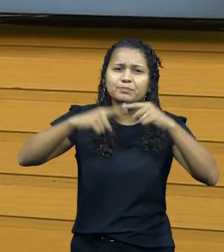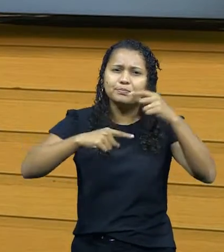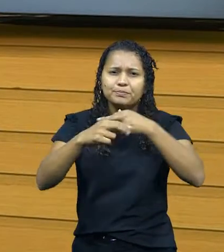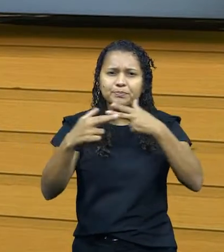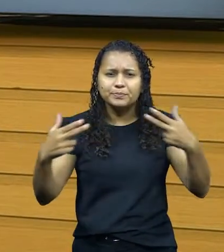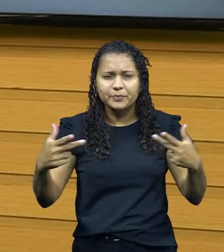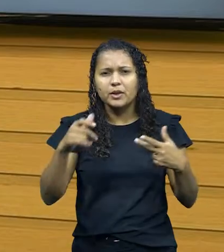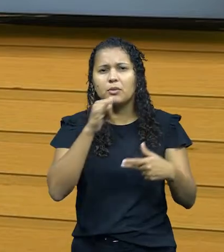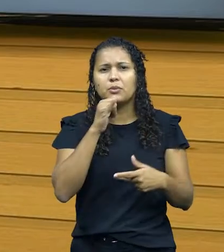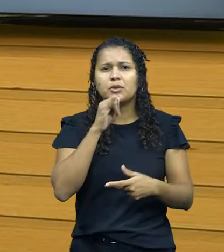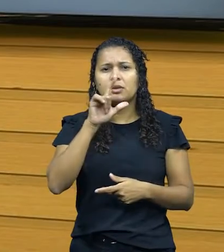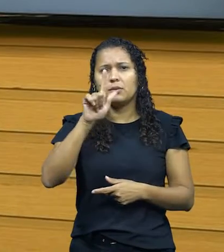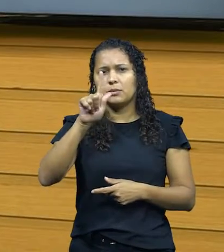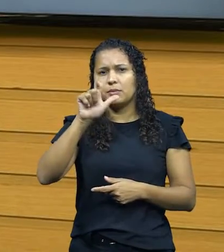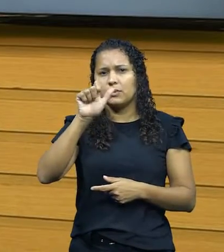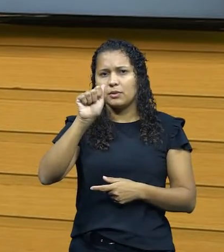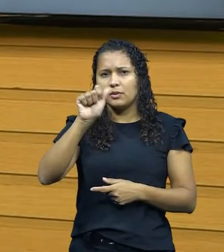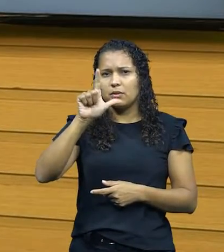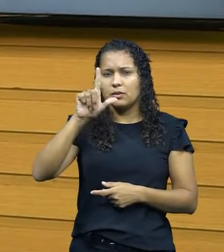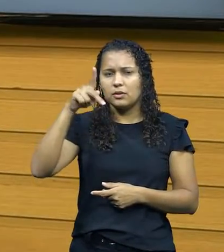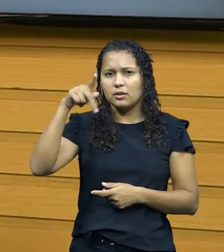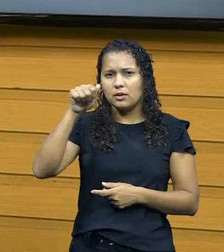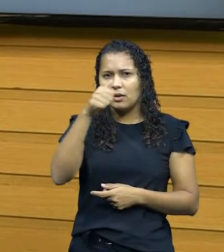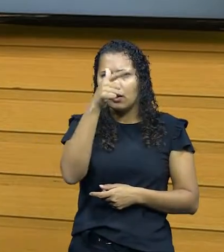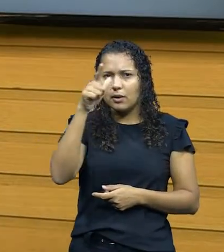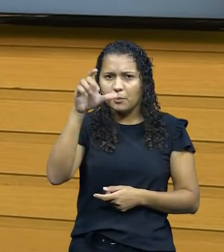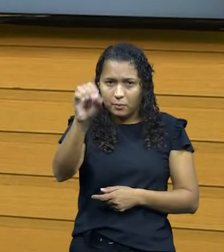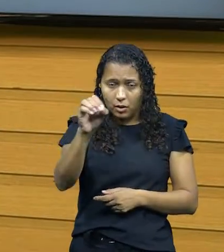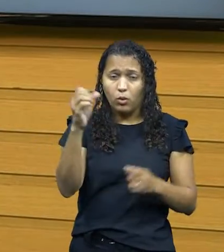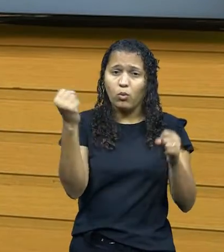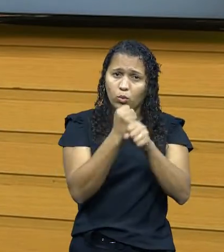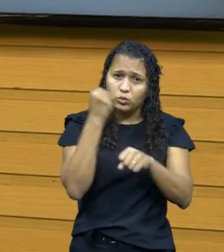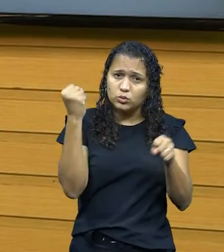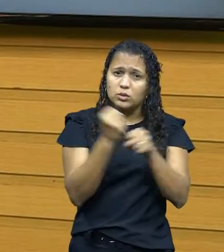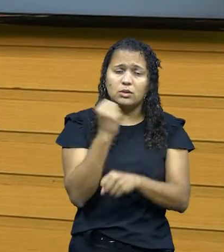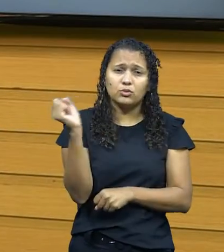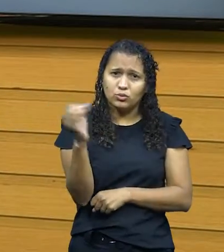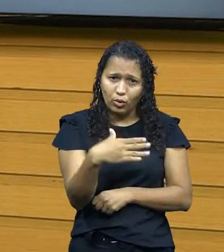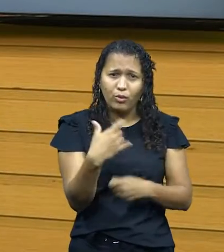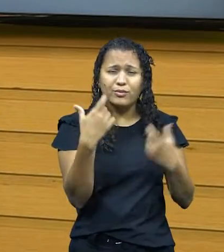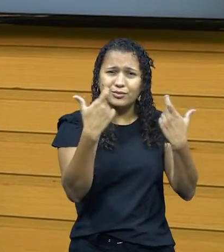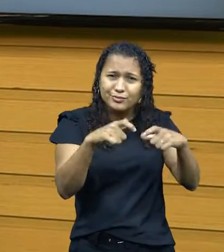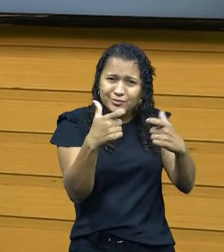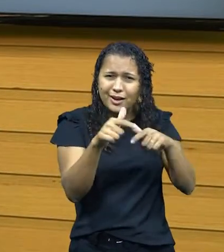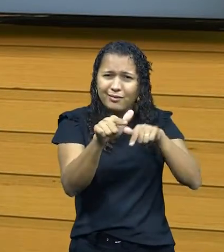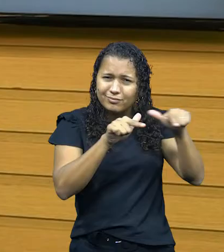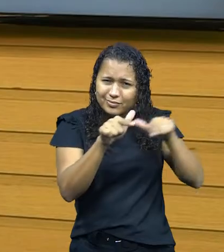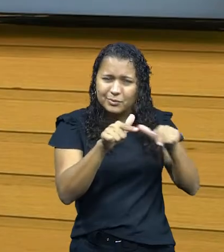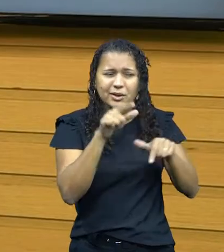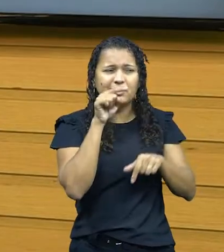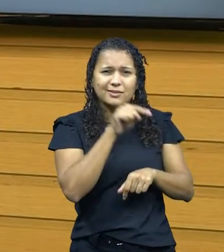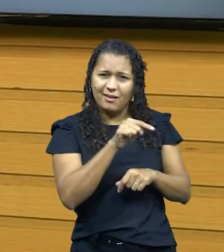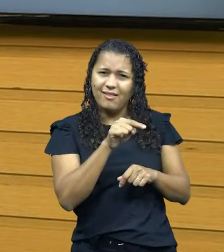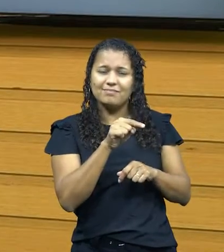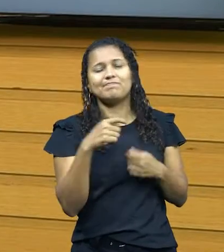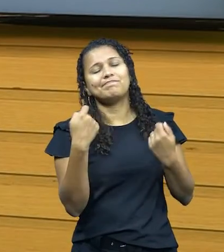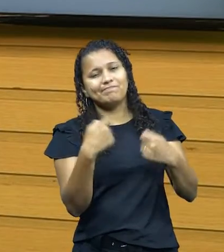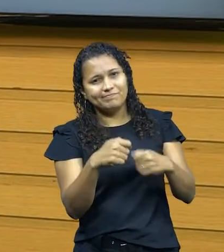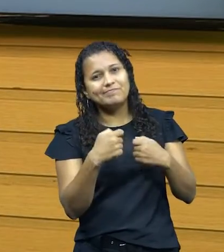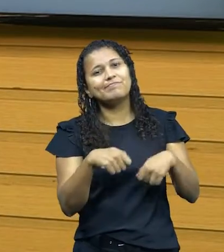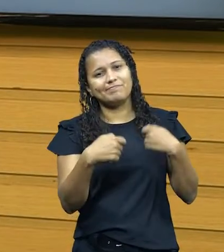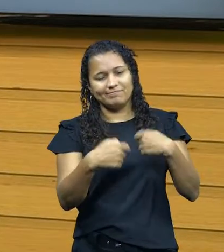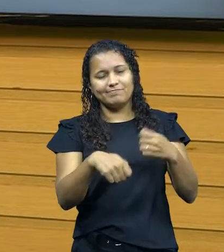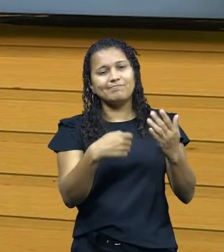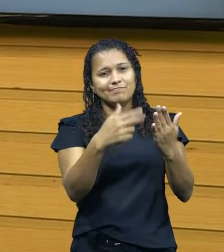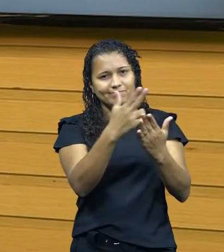material é executado num galpão. Se for preciso construir um novo galpão e a gente esteja naquele momento, trabalhando naquele momento,